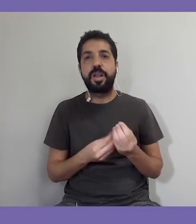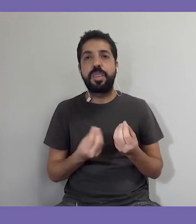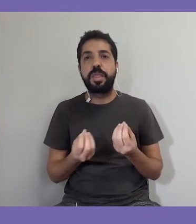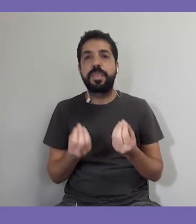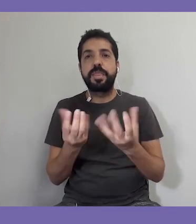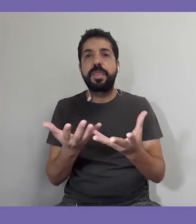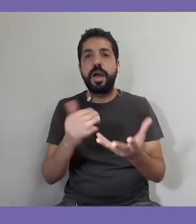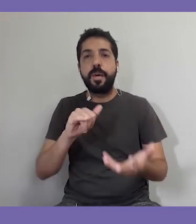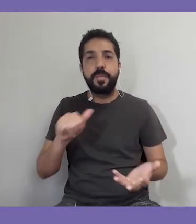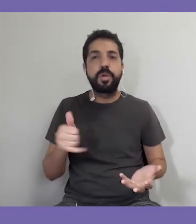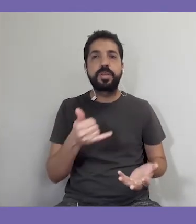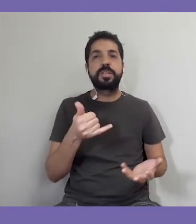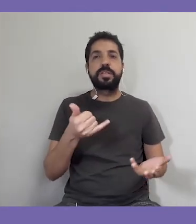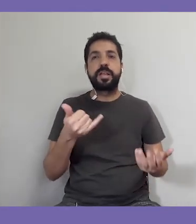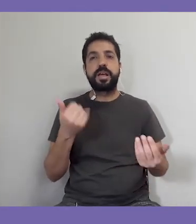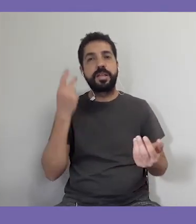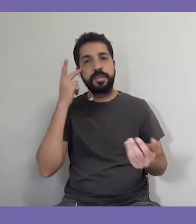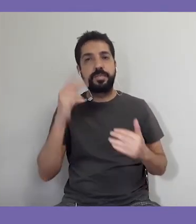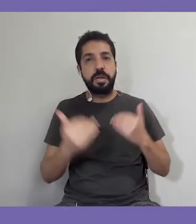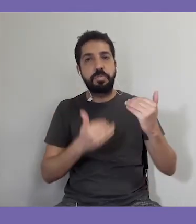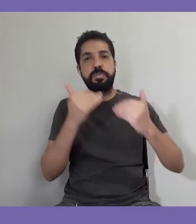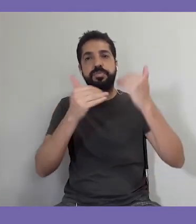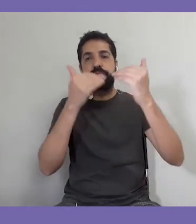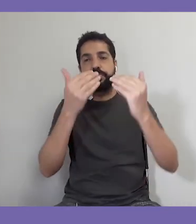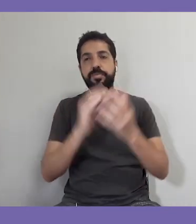oportunidades, a gente tem também o.